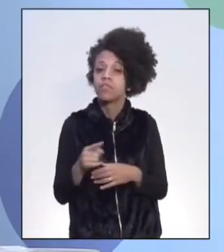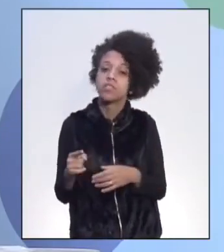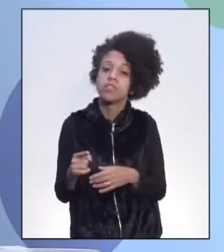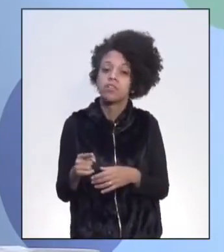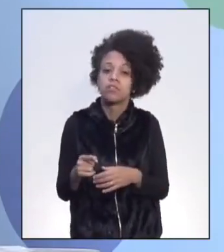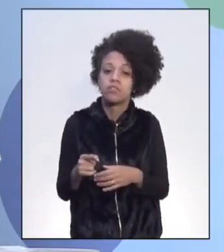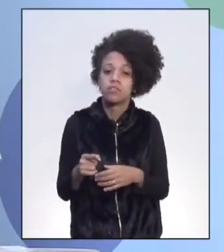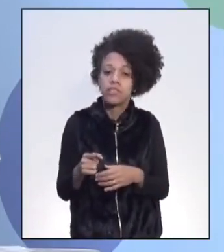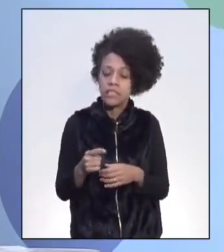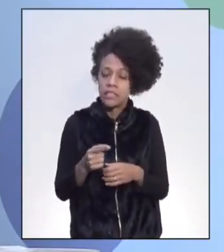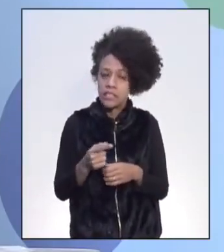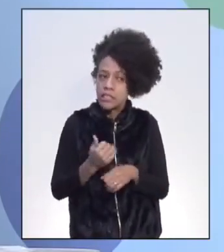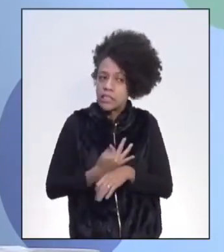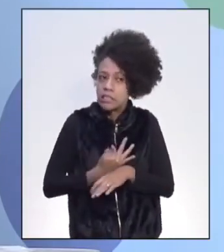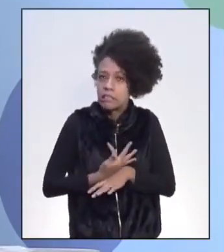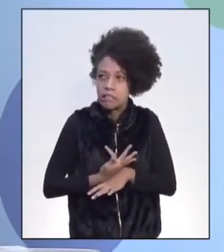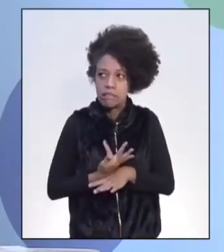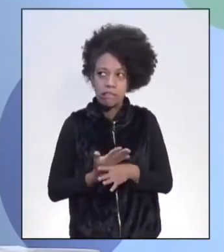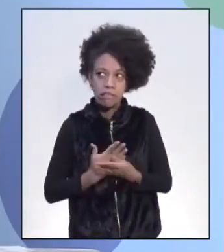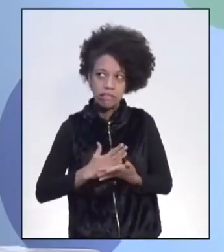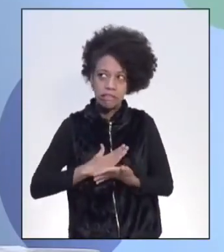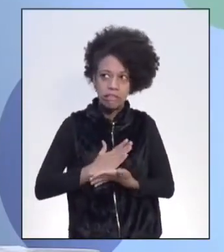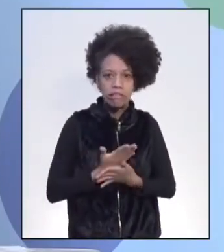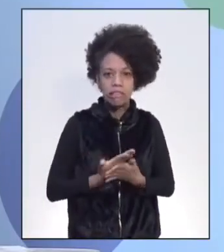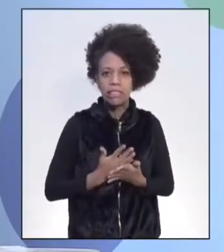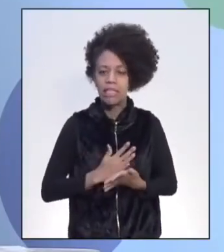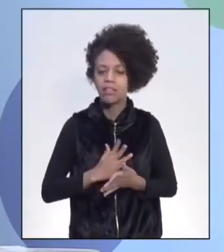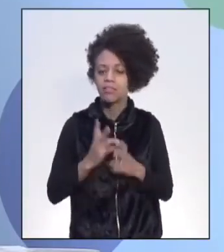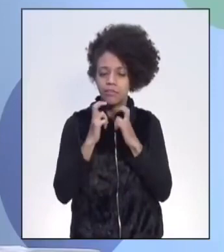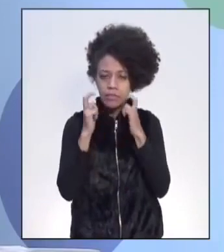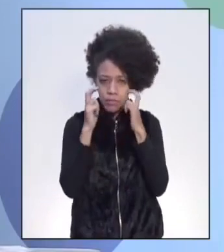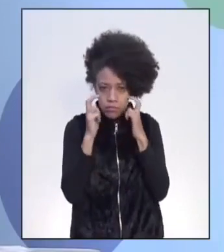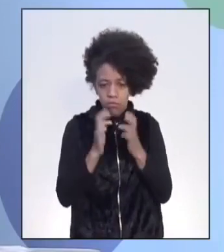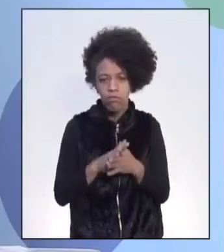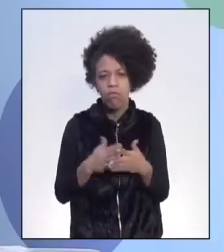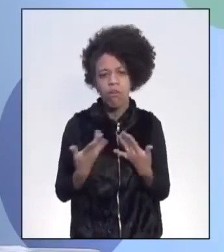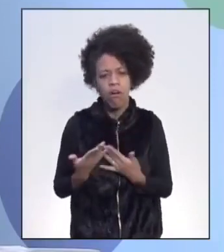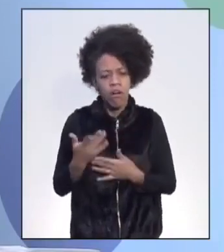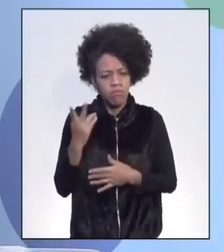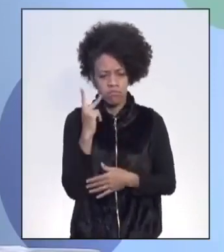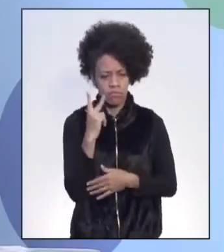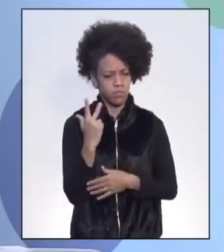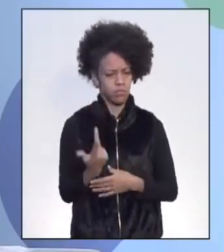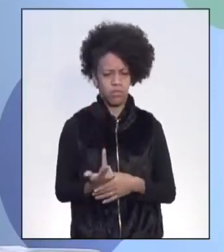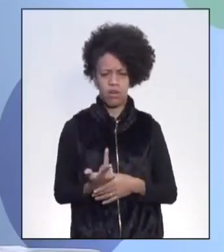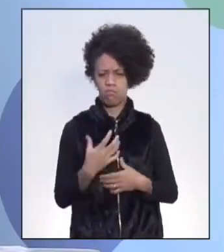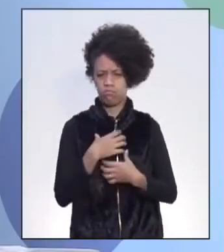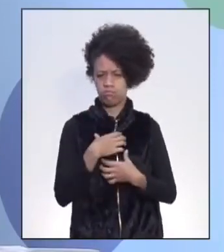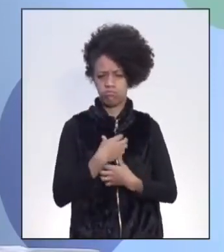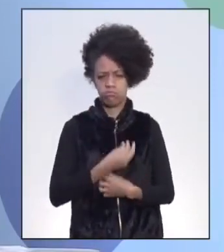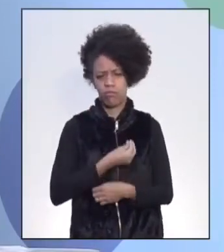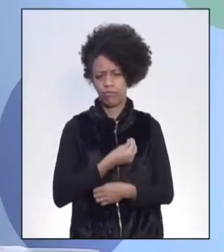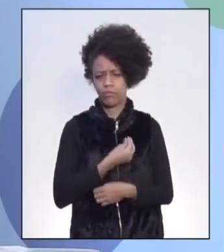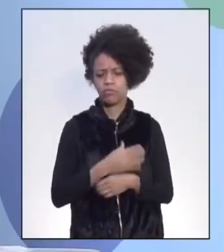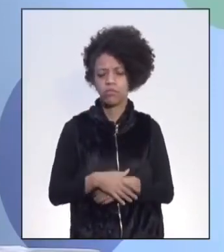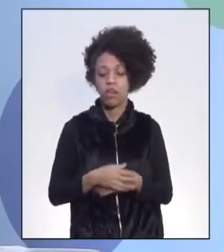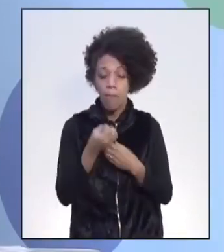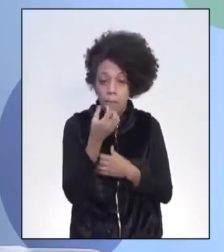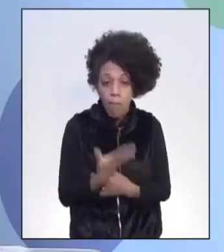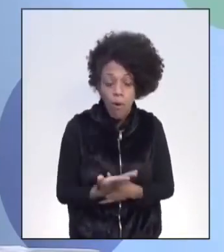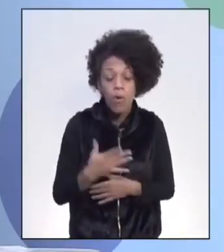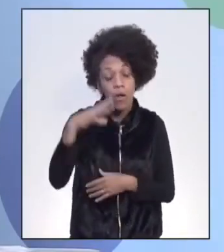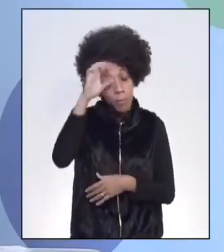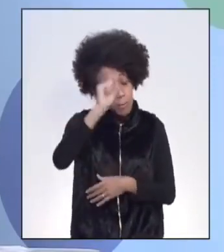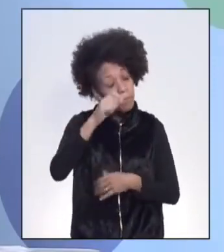aí resista e tenha até um pouco de vergonha nessas questões, é uma coisa natural, é uma coisa bacana e a gente tem que